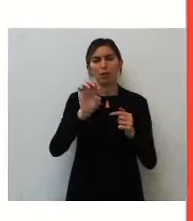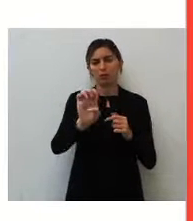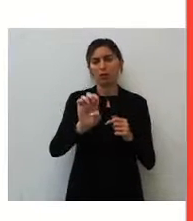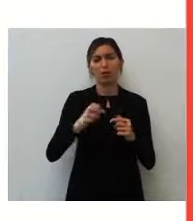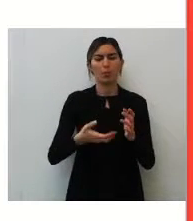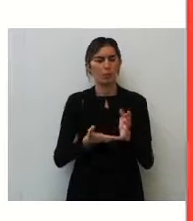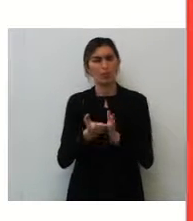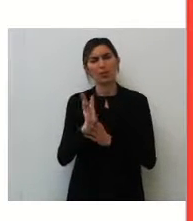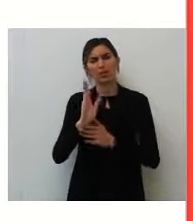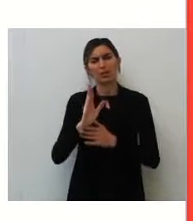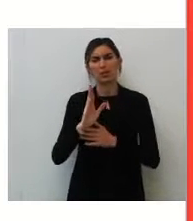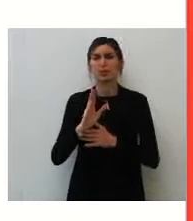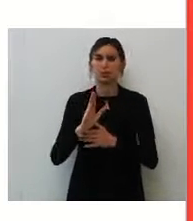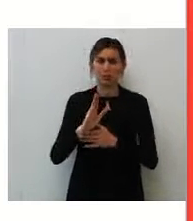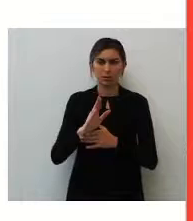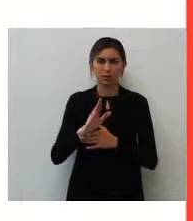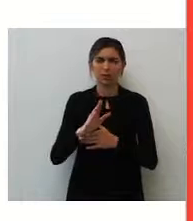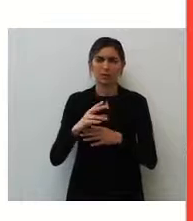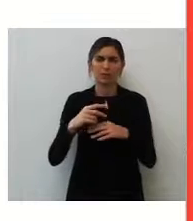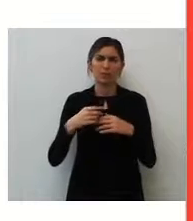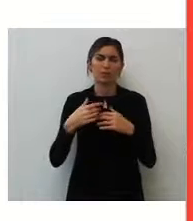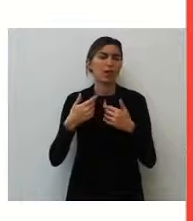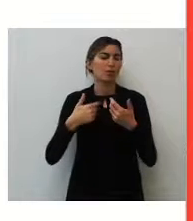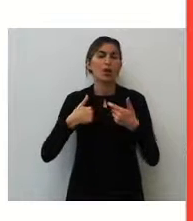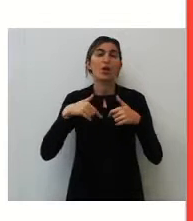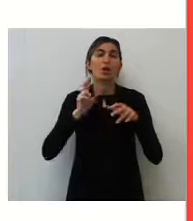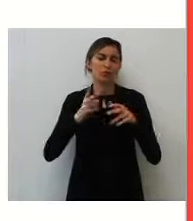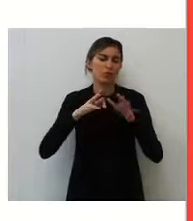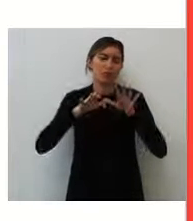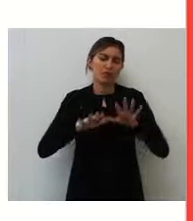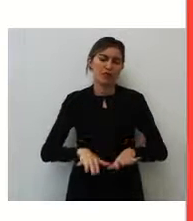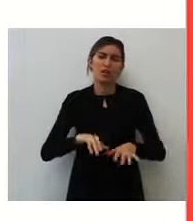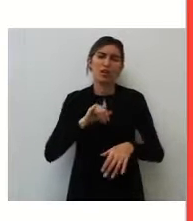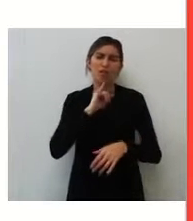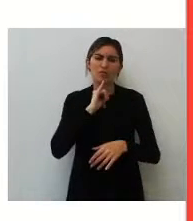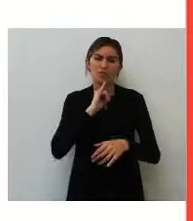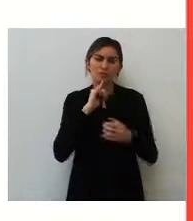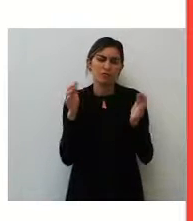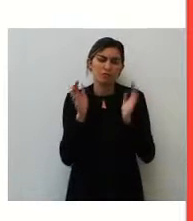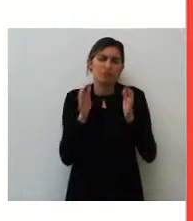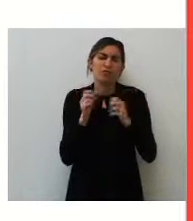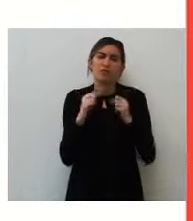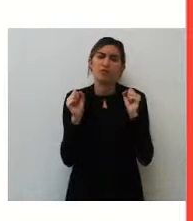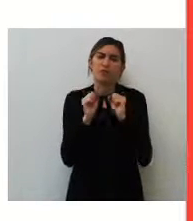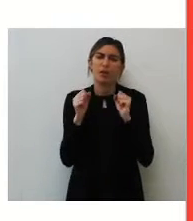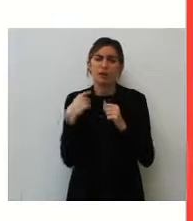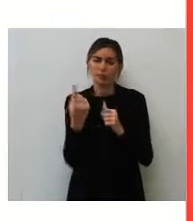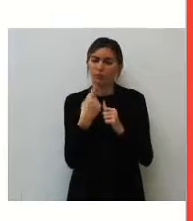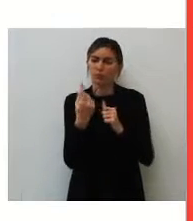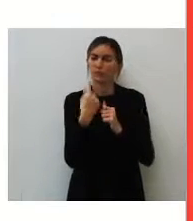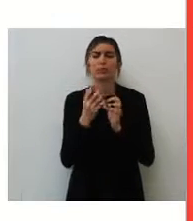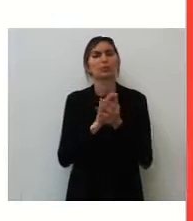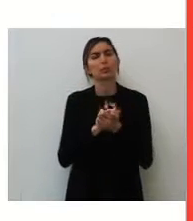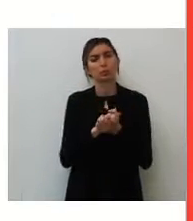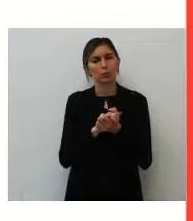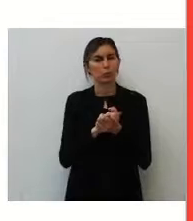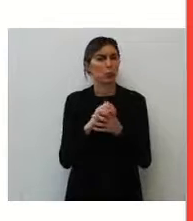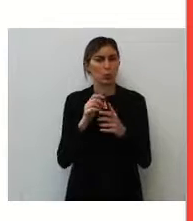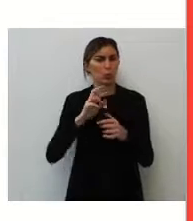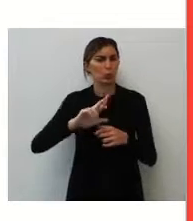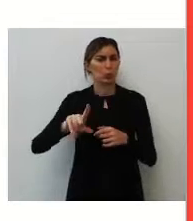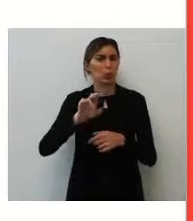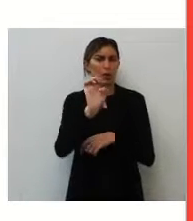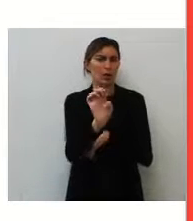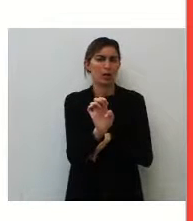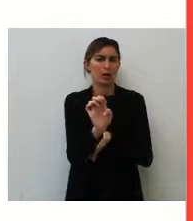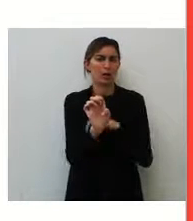passei muito inverno passei muito inverno só pensa que a letra é parceiro tivermos sozinho né então não é a